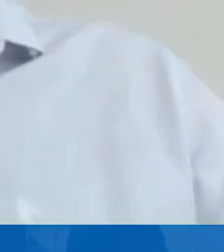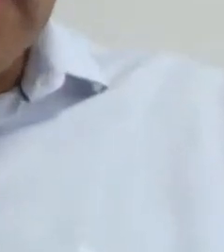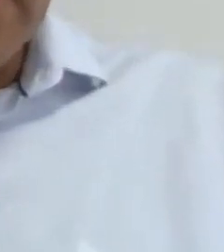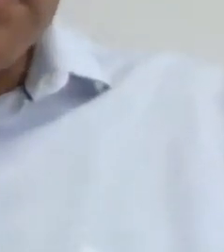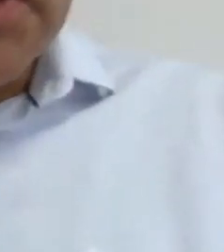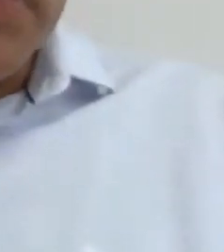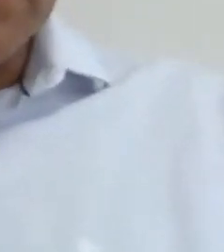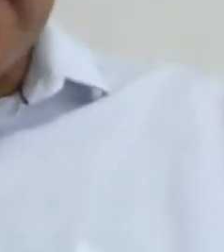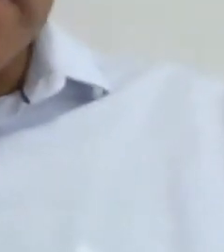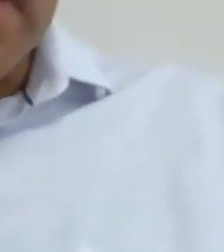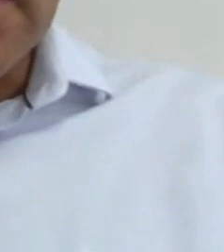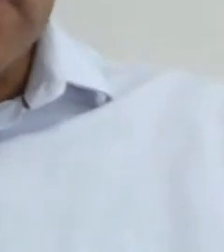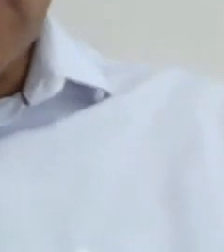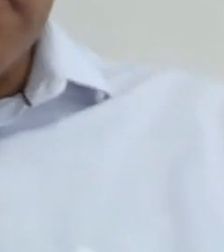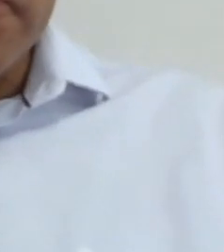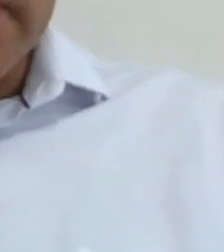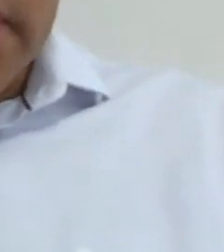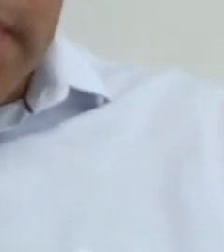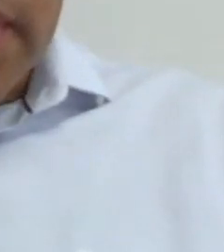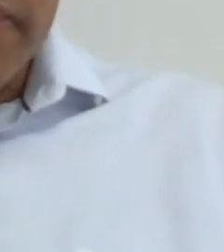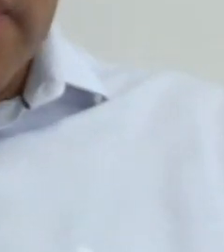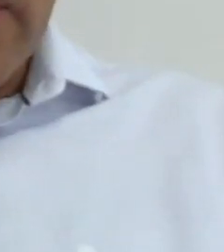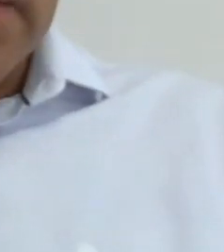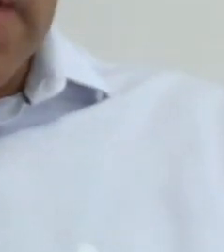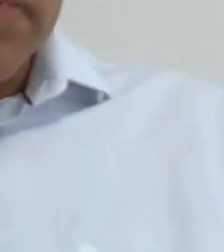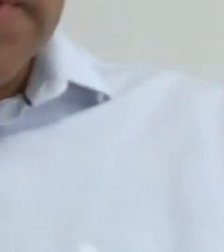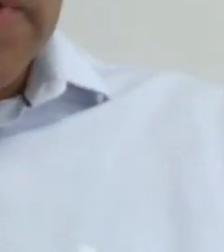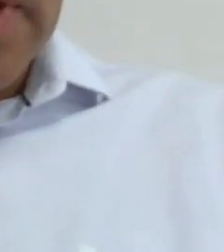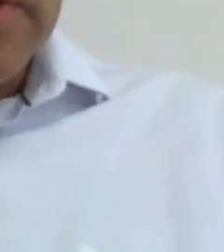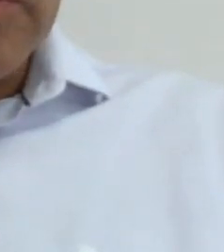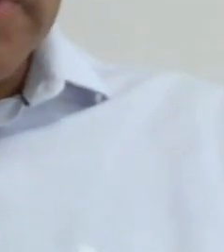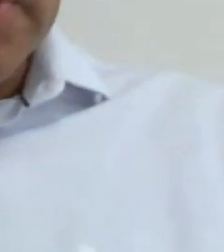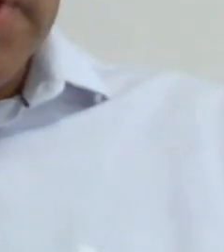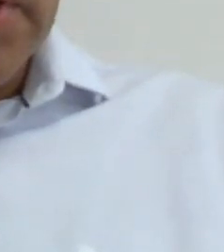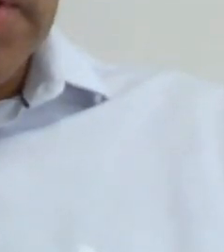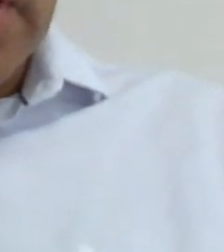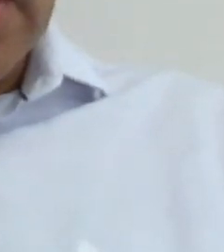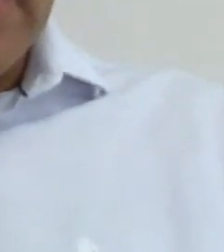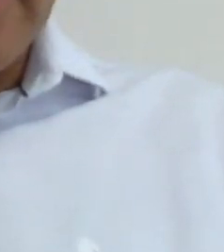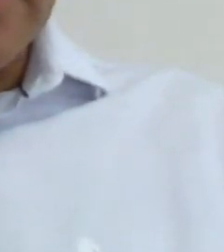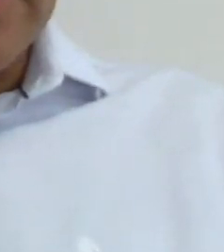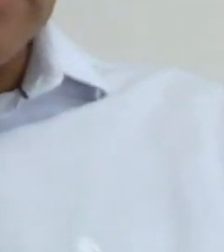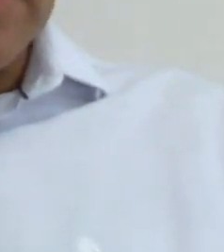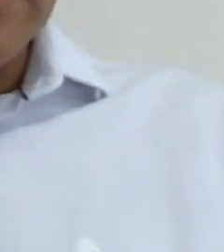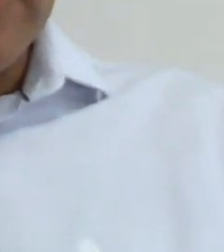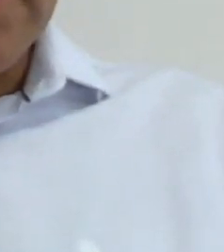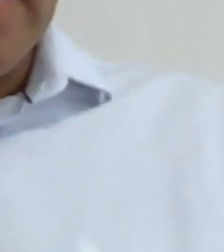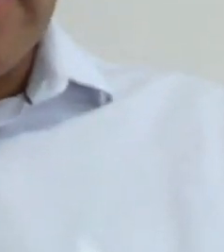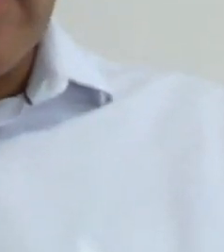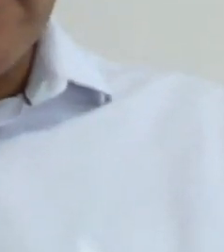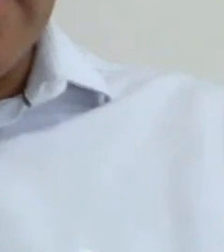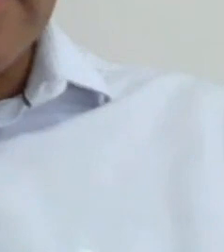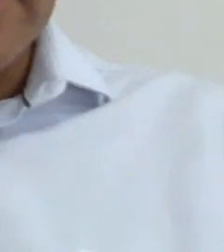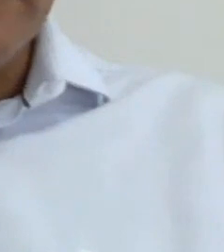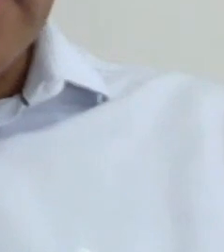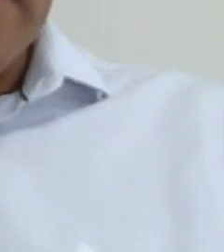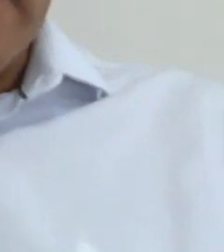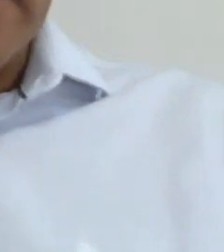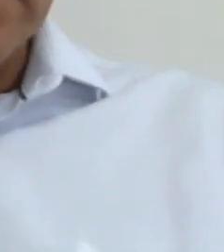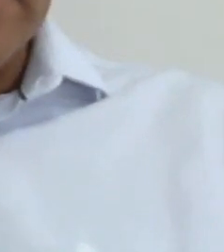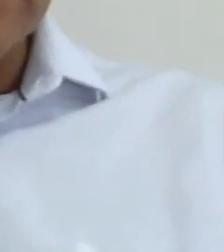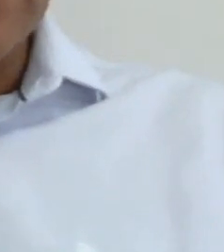Boa noite a todas as pessoas presentes aí no Campus Pesqueira. Uma satisfação estar com vocês. É uma grande satisfação que declaro